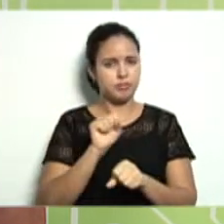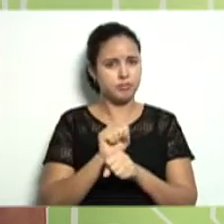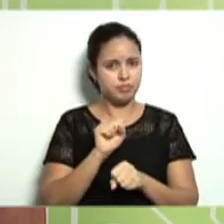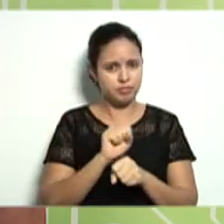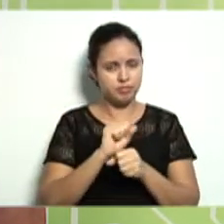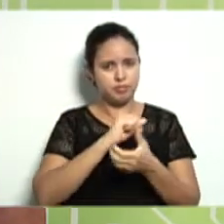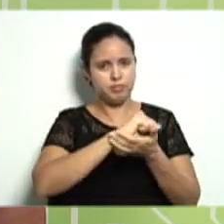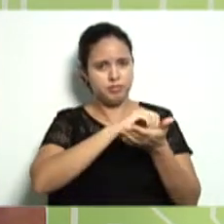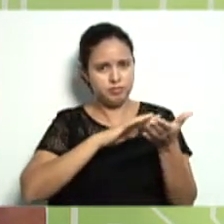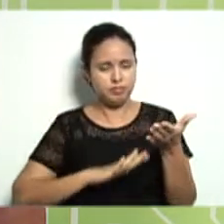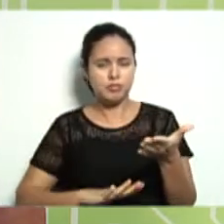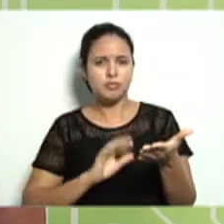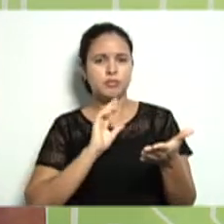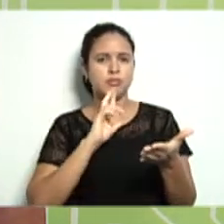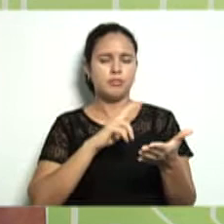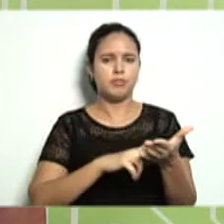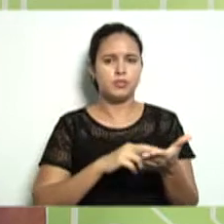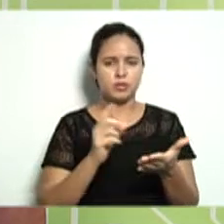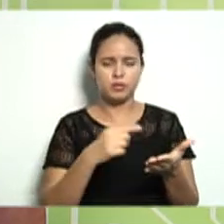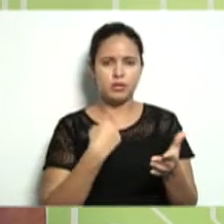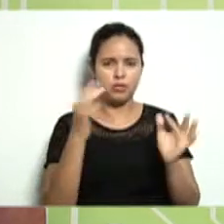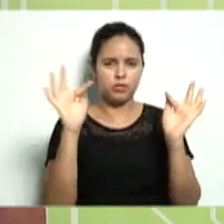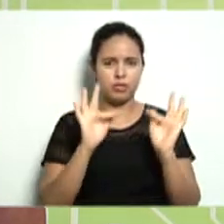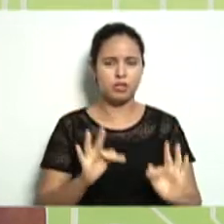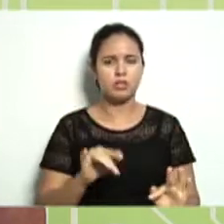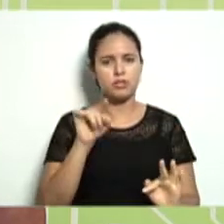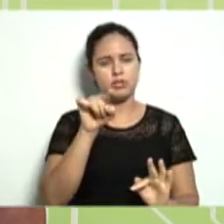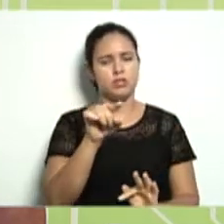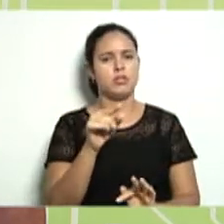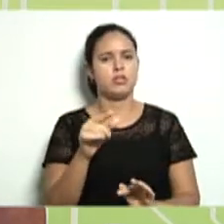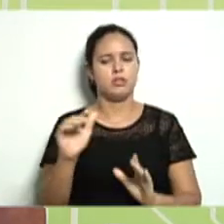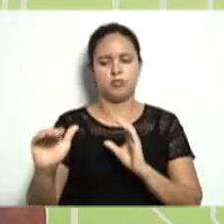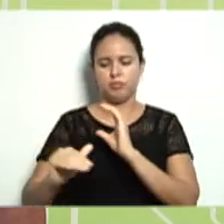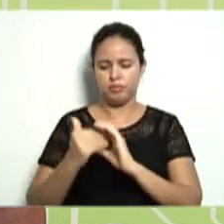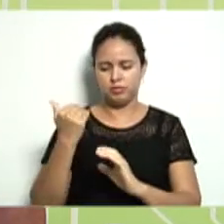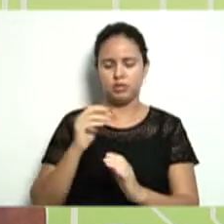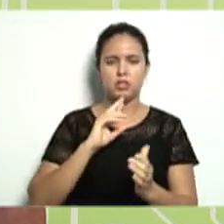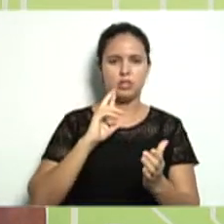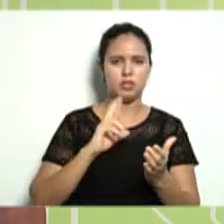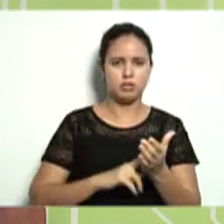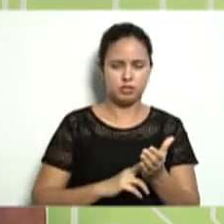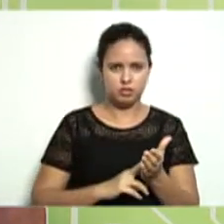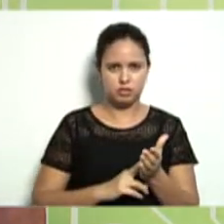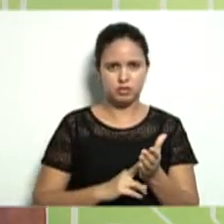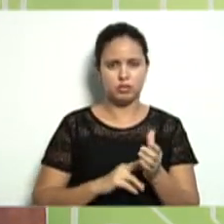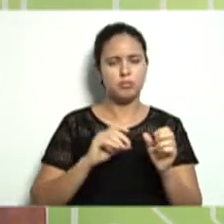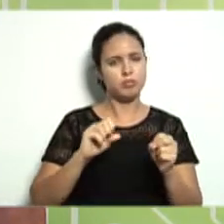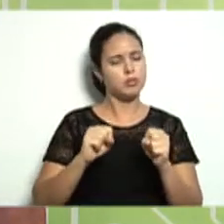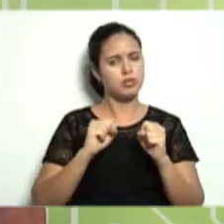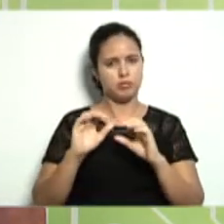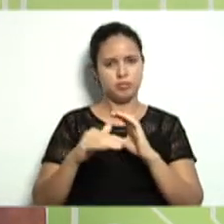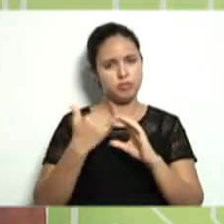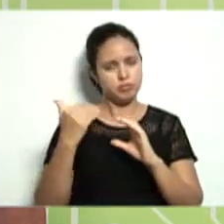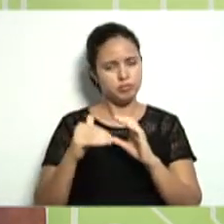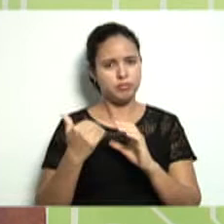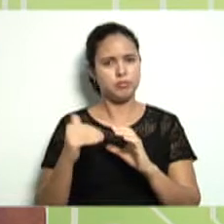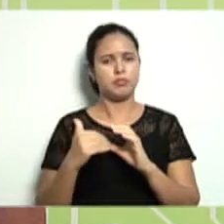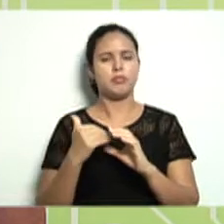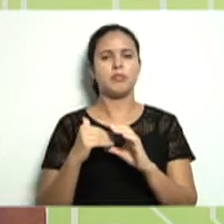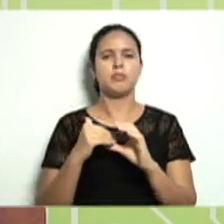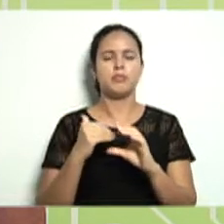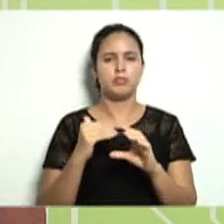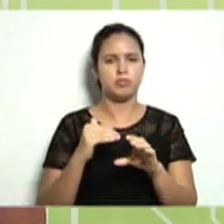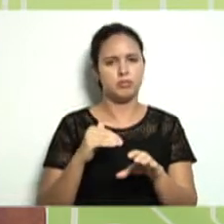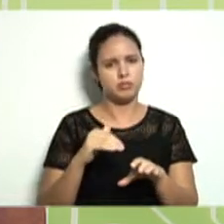das atividades. Nós ficamos muito felizes quando vocês enviam as respostas aí. Podem enviar as respostas, a maior